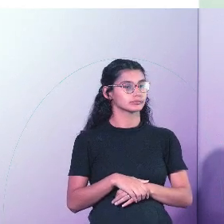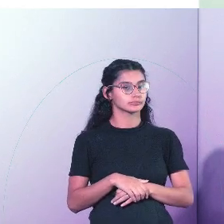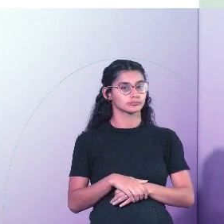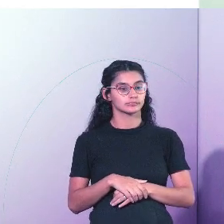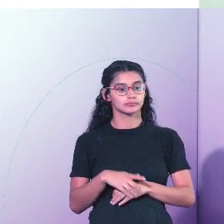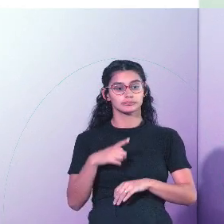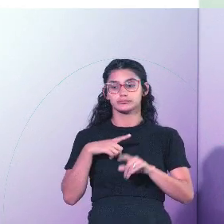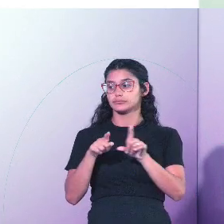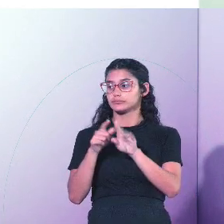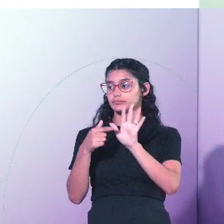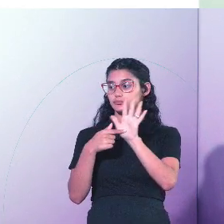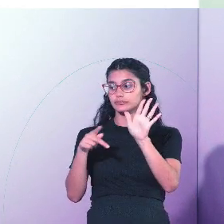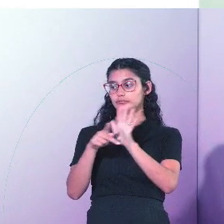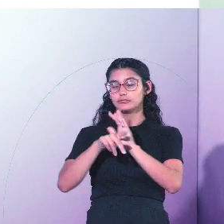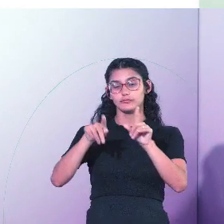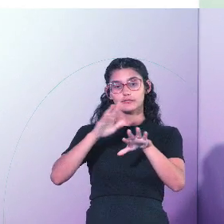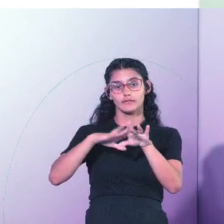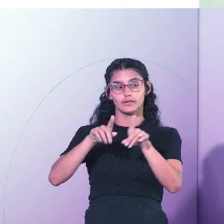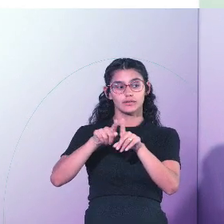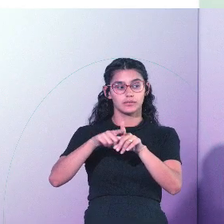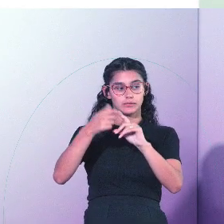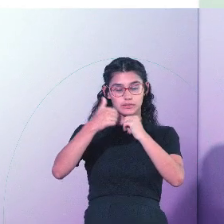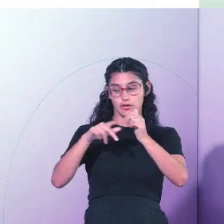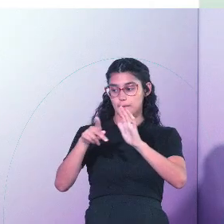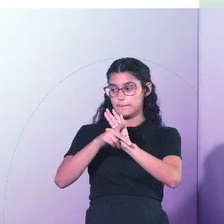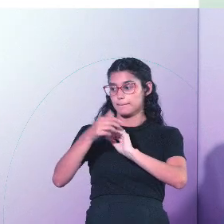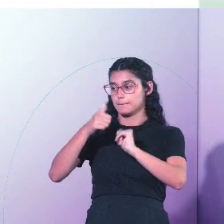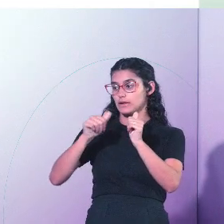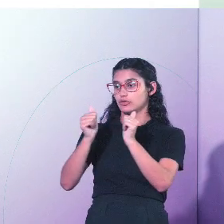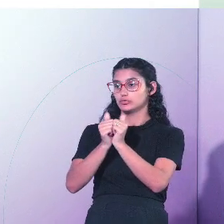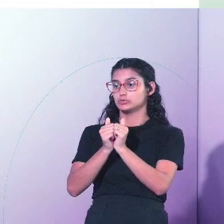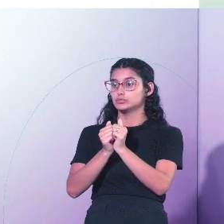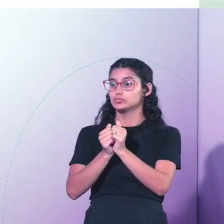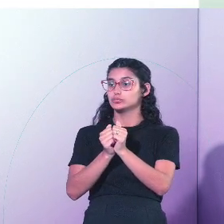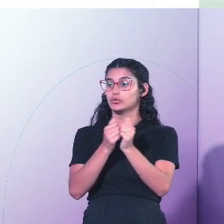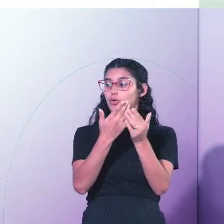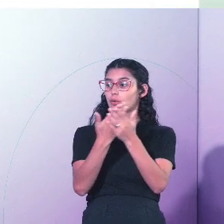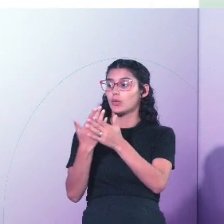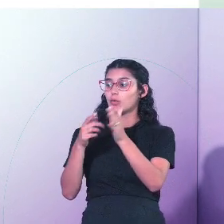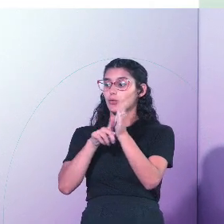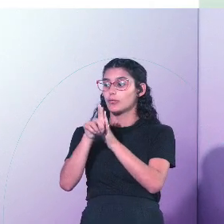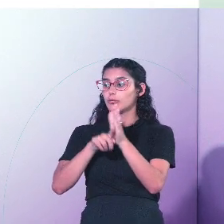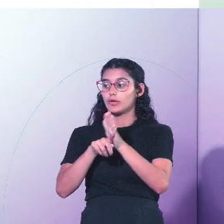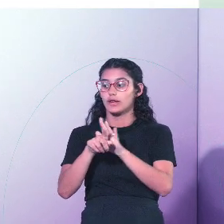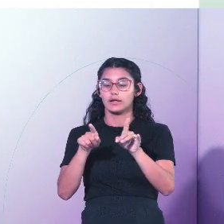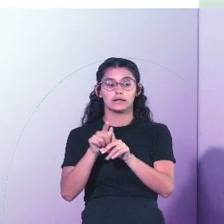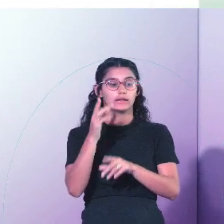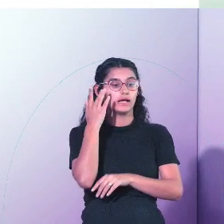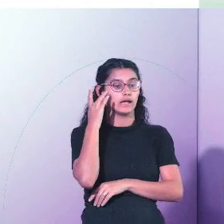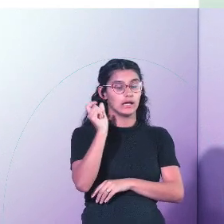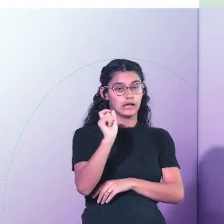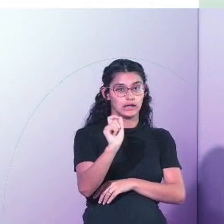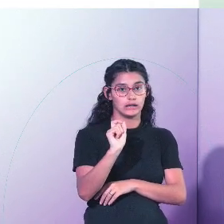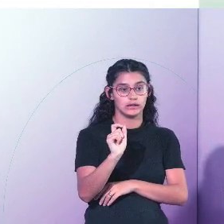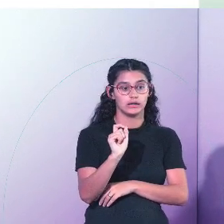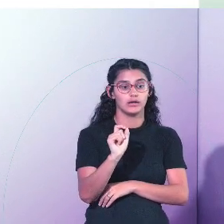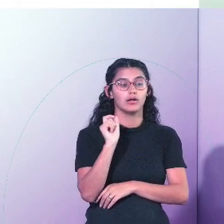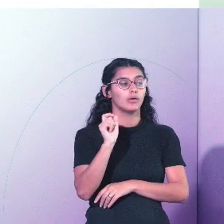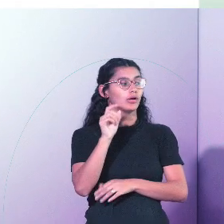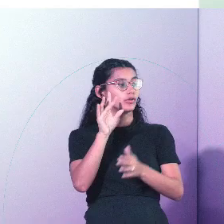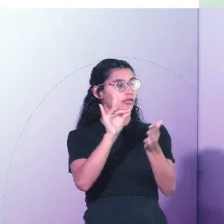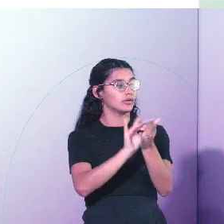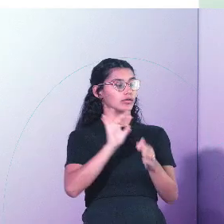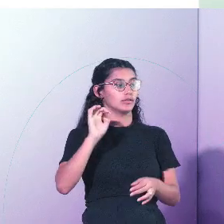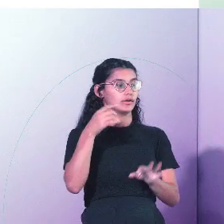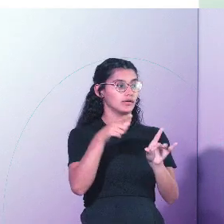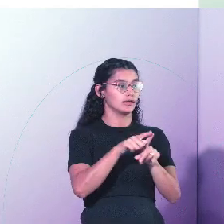As evidências em mundo real versus evidências que são vindas de estudos clínicos. Porque às vezes a gente acha que o que está